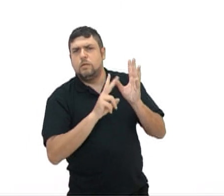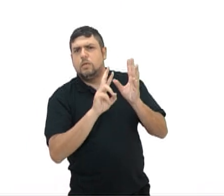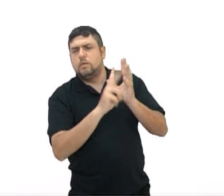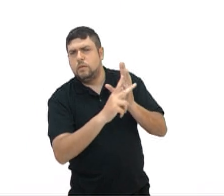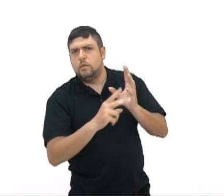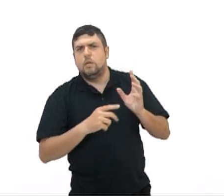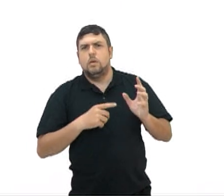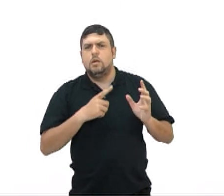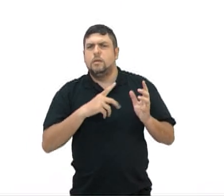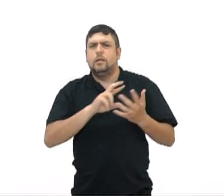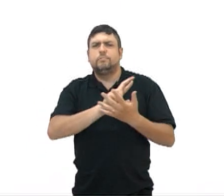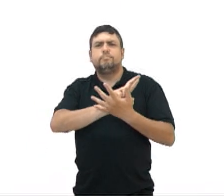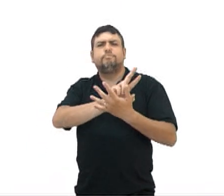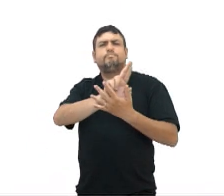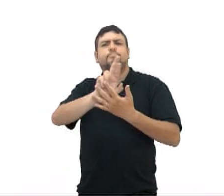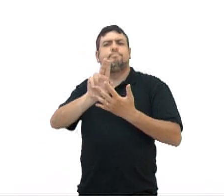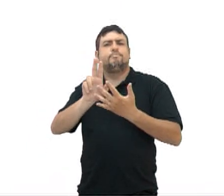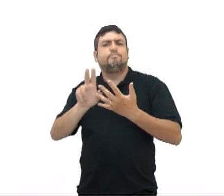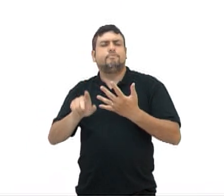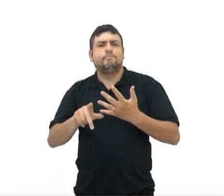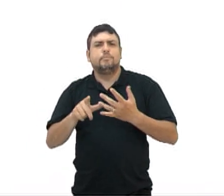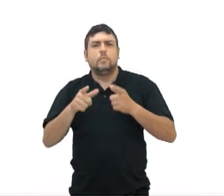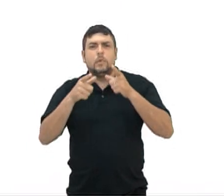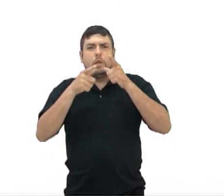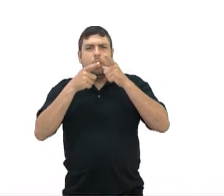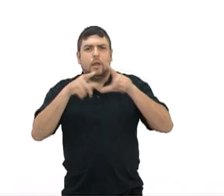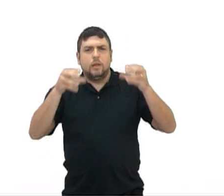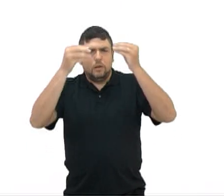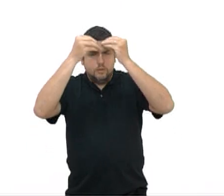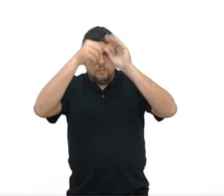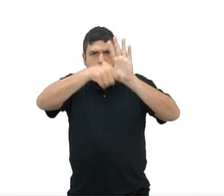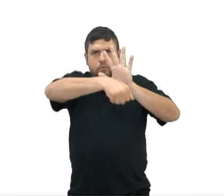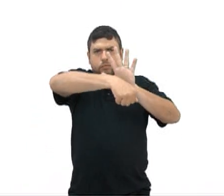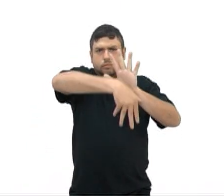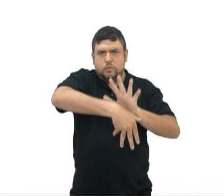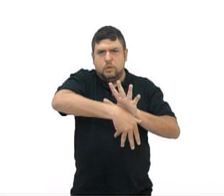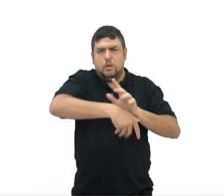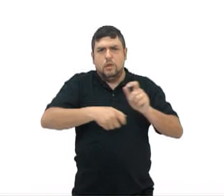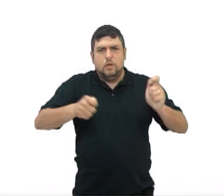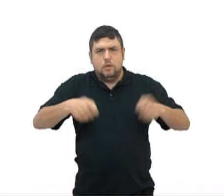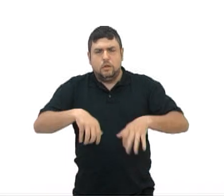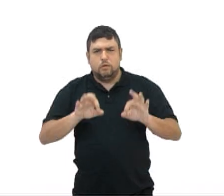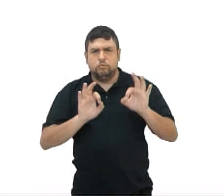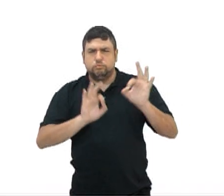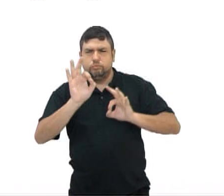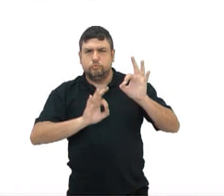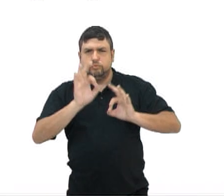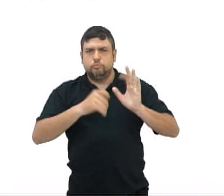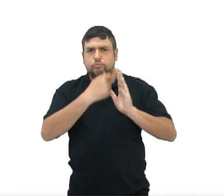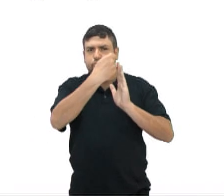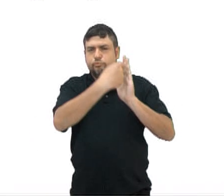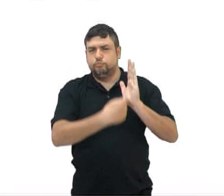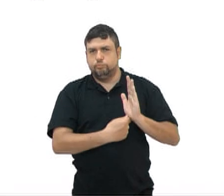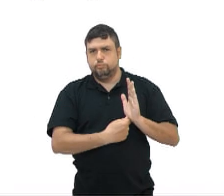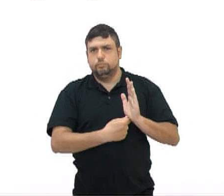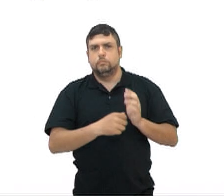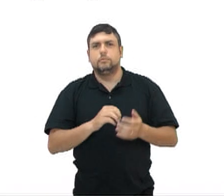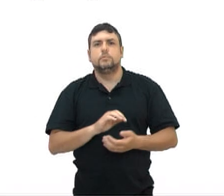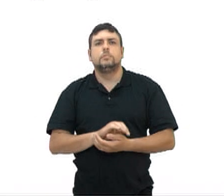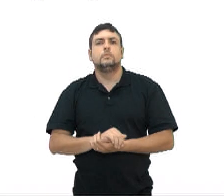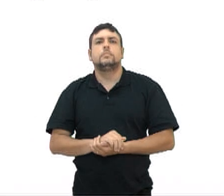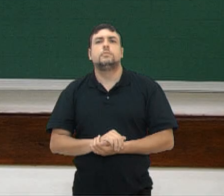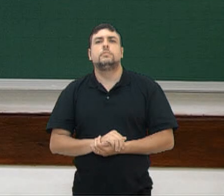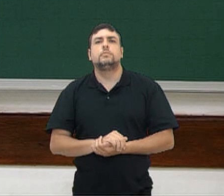linguagens, de figuras de linguagem que vão ajudar a compor essas obras literárias, né? Bom, hoje